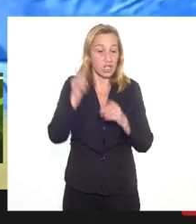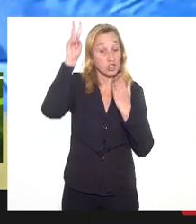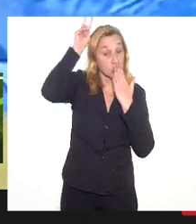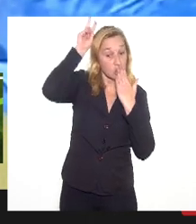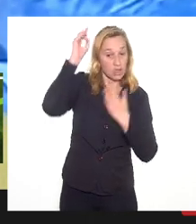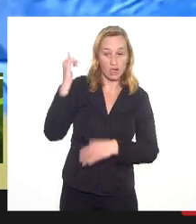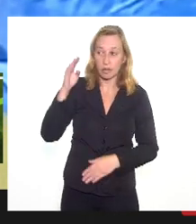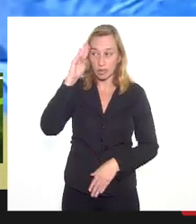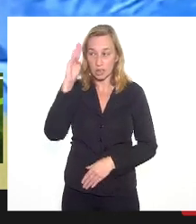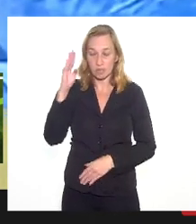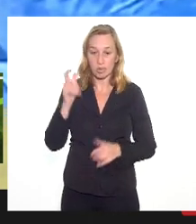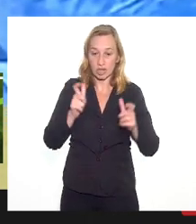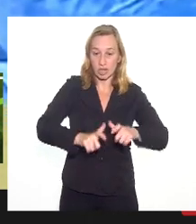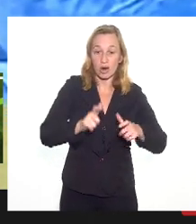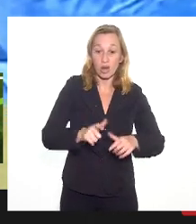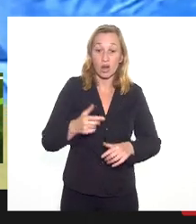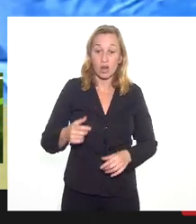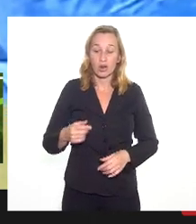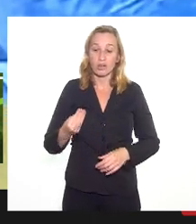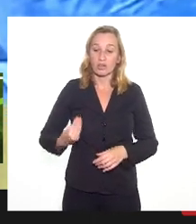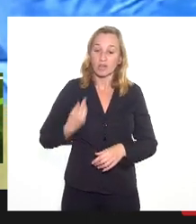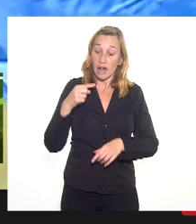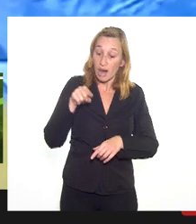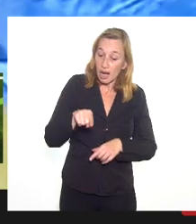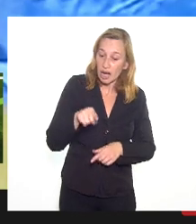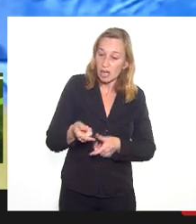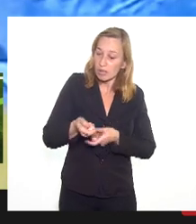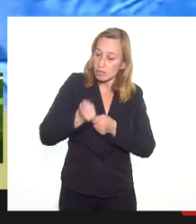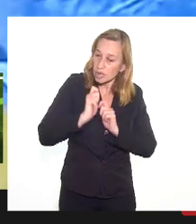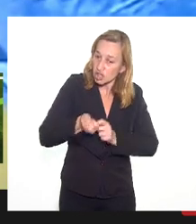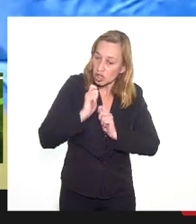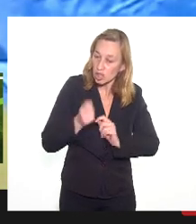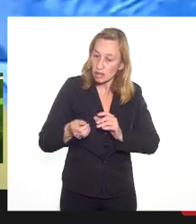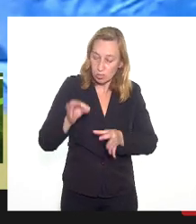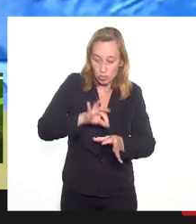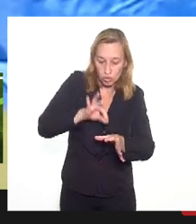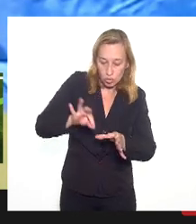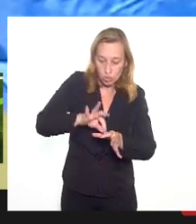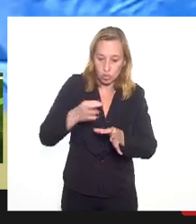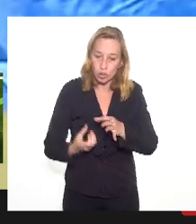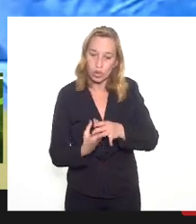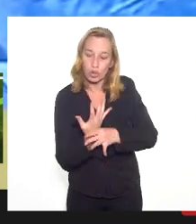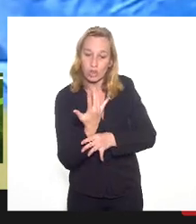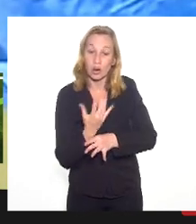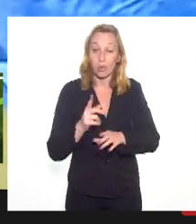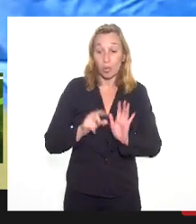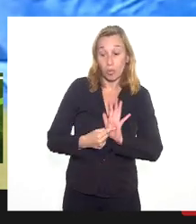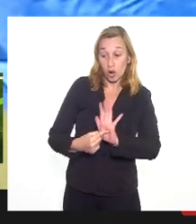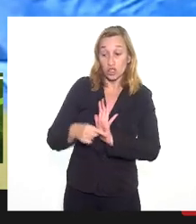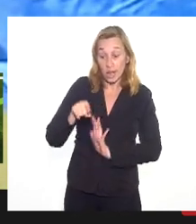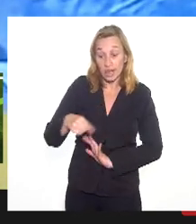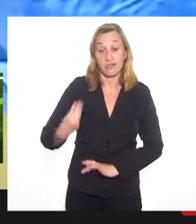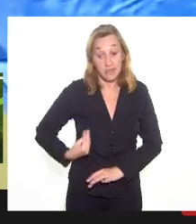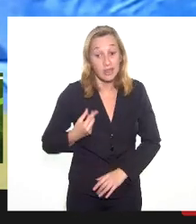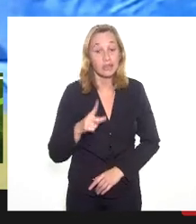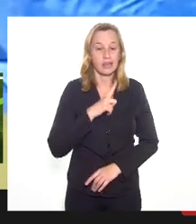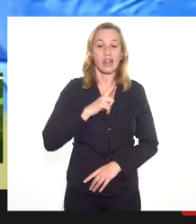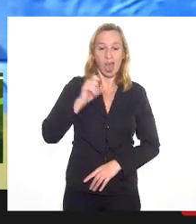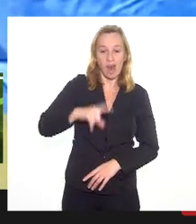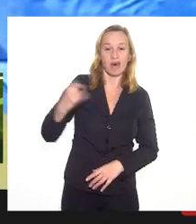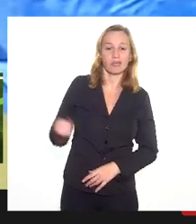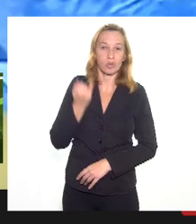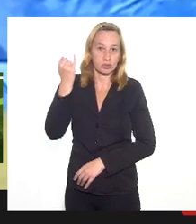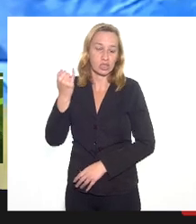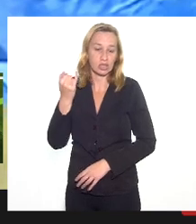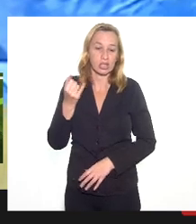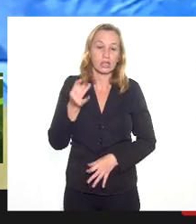Enquanto estivermos ali pescando, plantando, colhendo, a gente prova que aquele tem vida. Então, é importantíssimo o